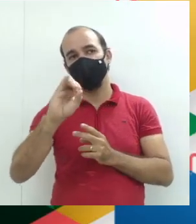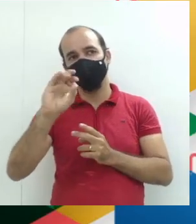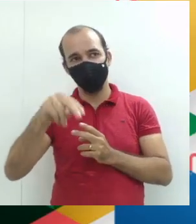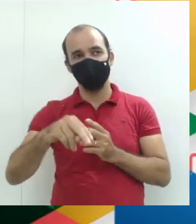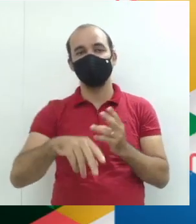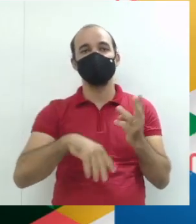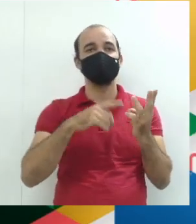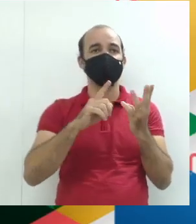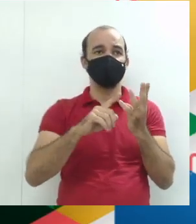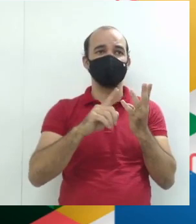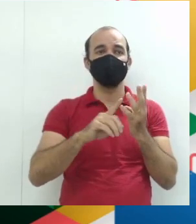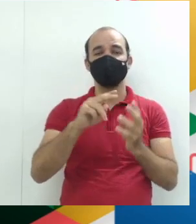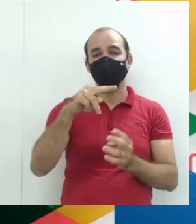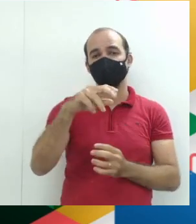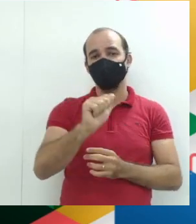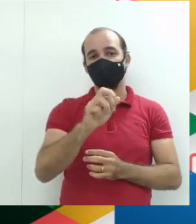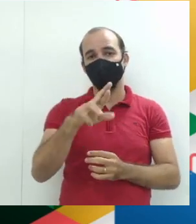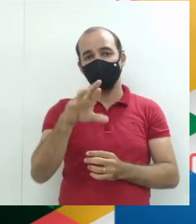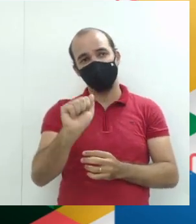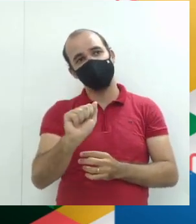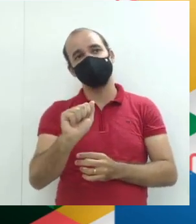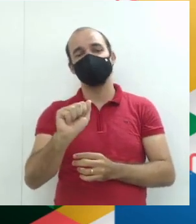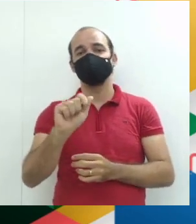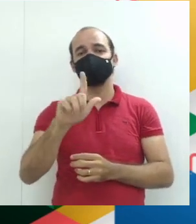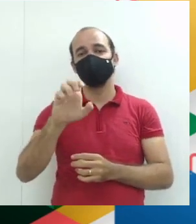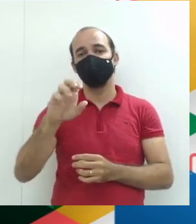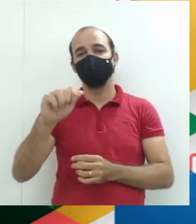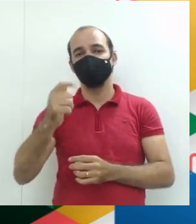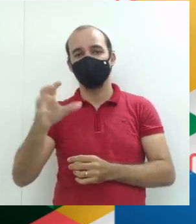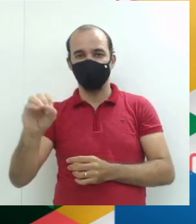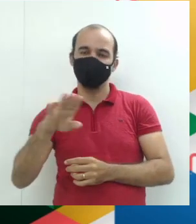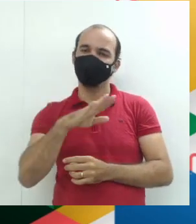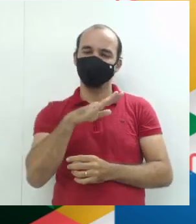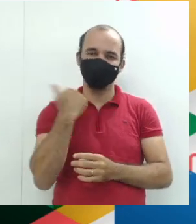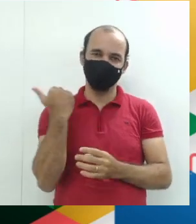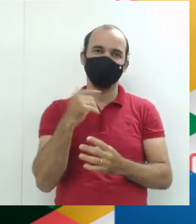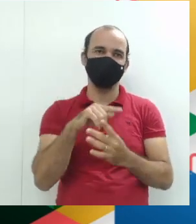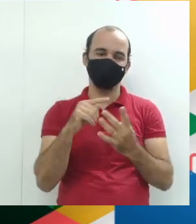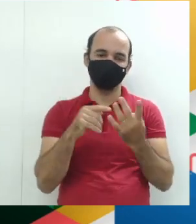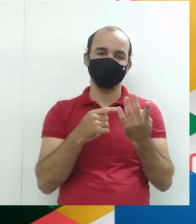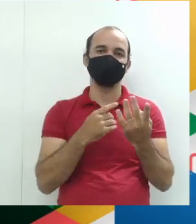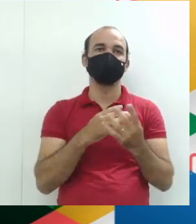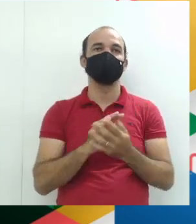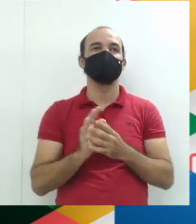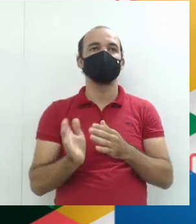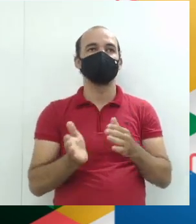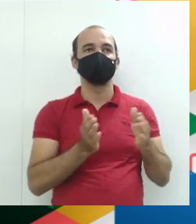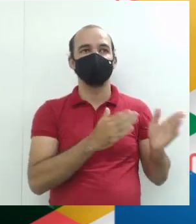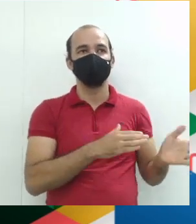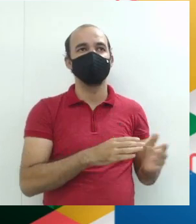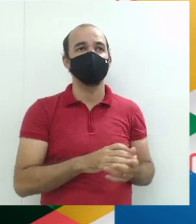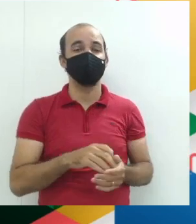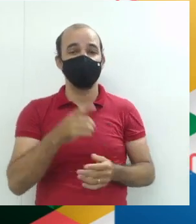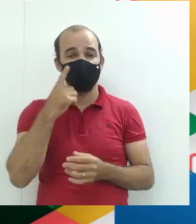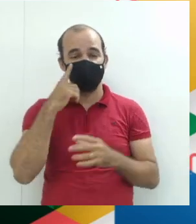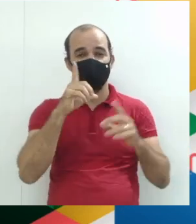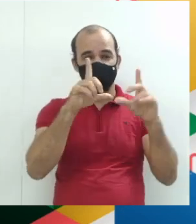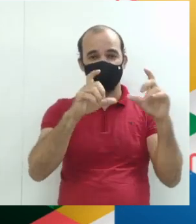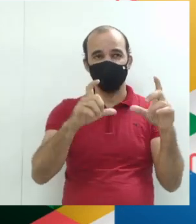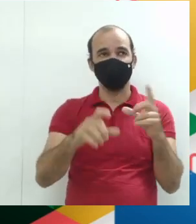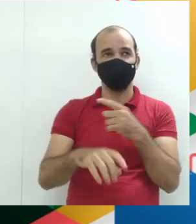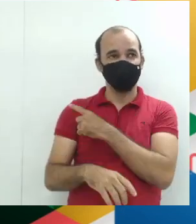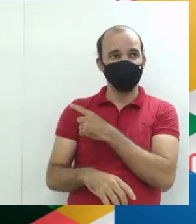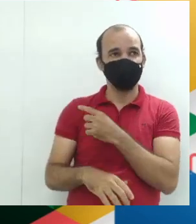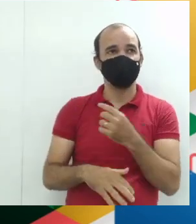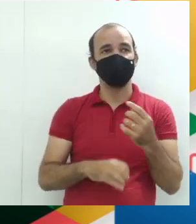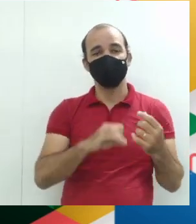artistas, infelizmente, já nos deixaram, já não estão mais aqui entre nós. Então, olha só, aqui eu trouxe algumas fotos. Tem o João Gilberto no